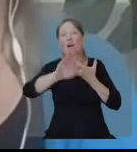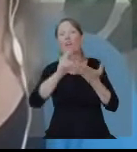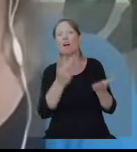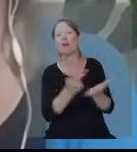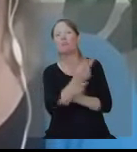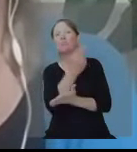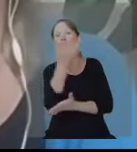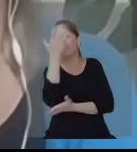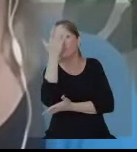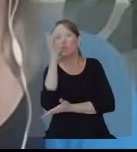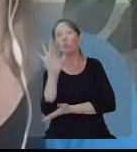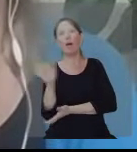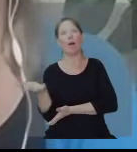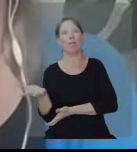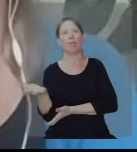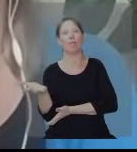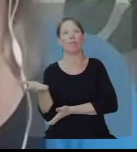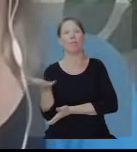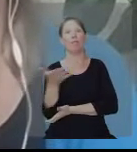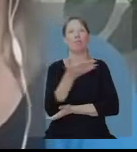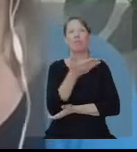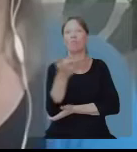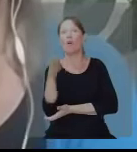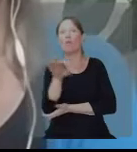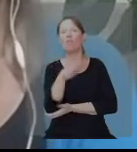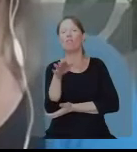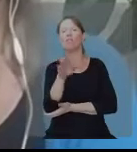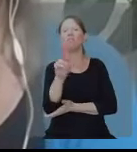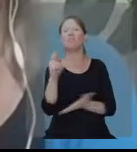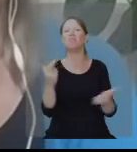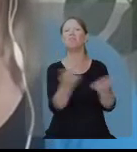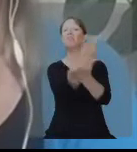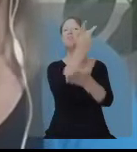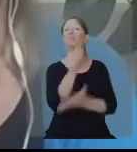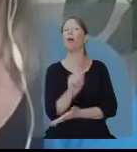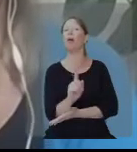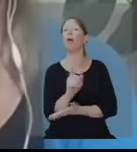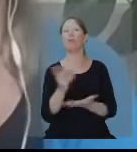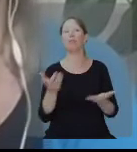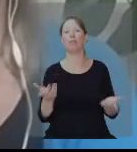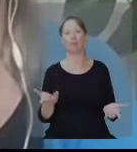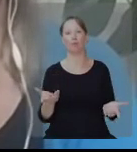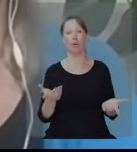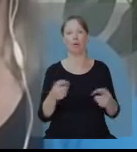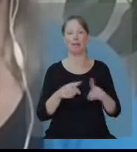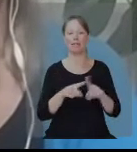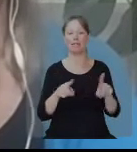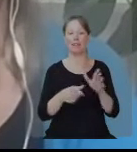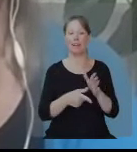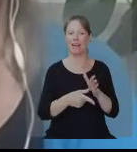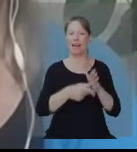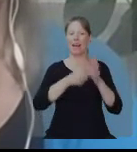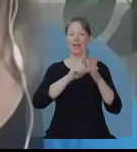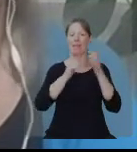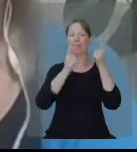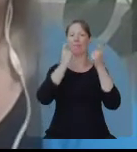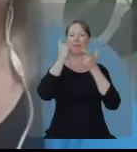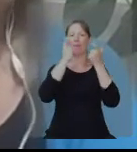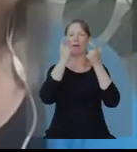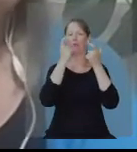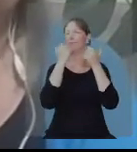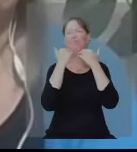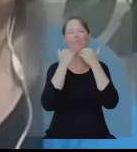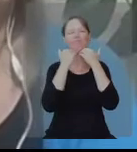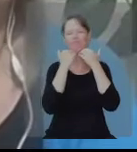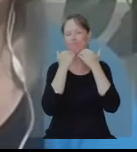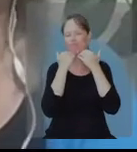com antecedência de uma coisa que talvez nem aconteça. Né? Nem aconteça. Mas não